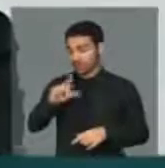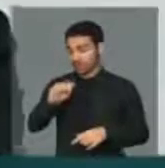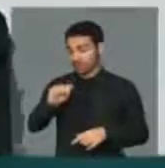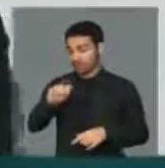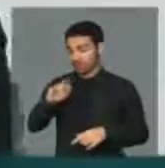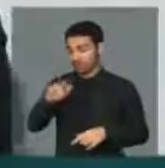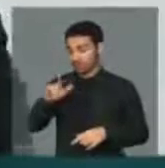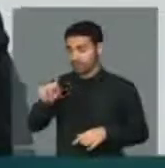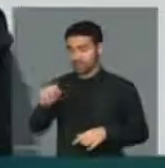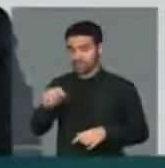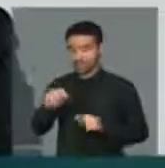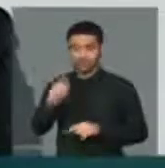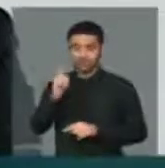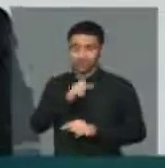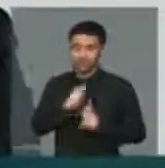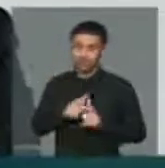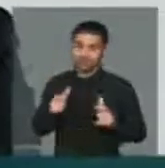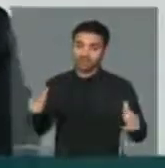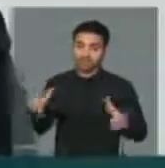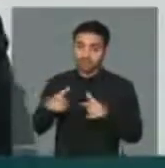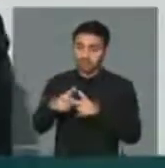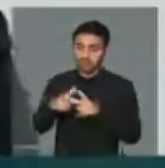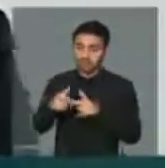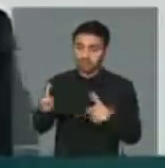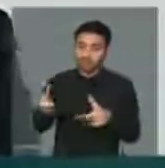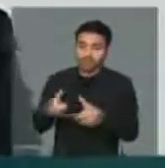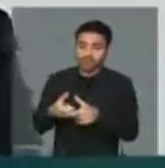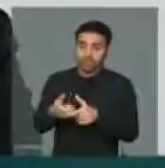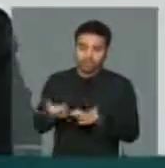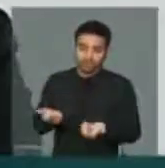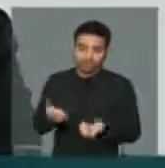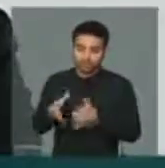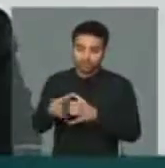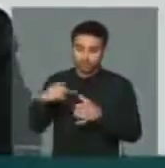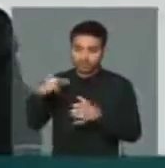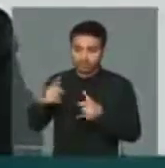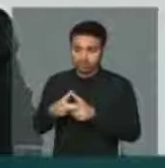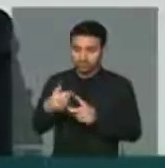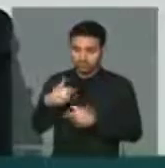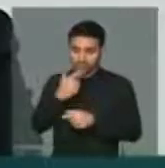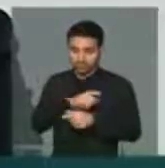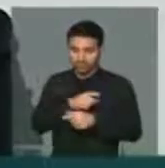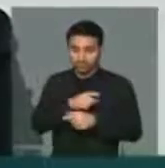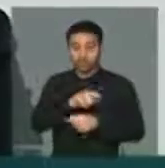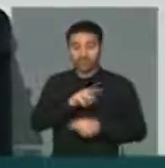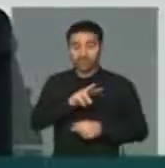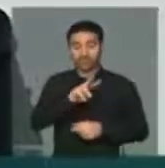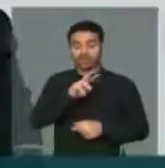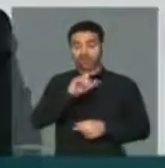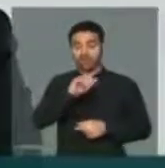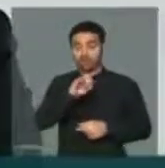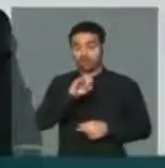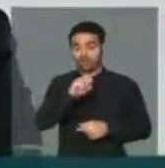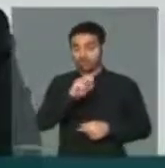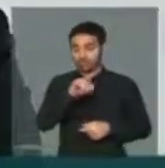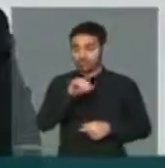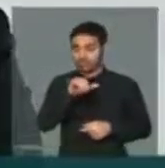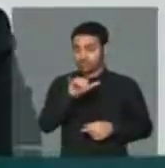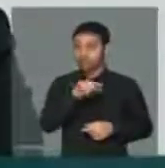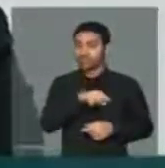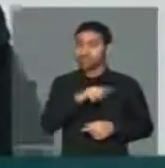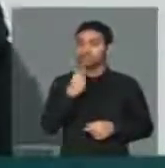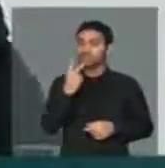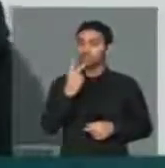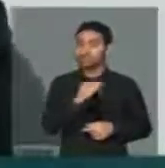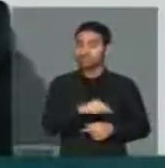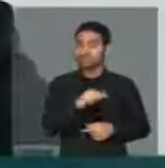partidos. E para finalizar essa questão do julgamento, o ministro Ricardo Lewandowski disse que a cláusula fere de